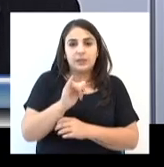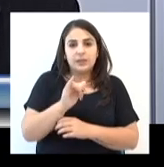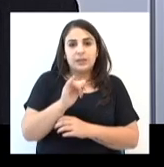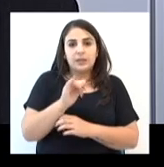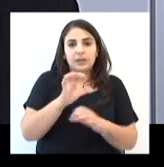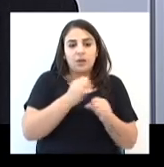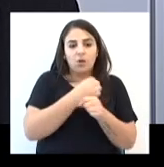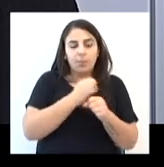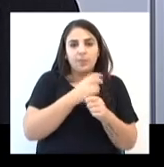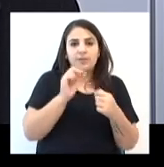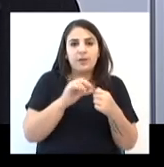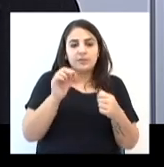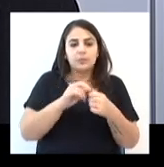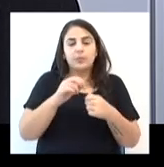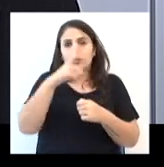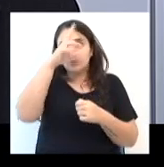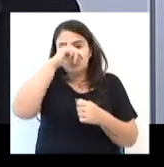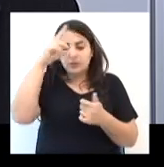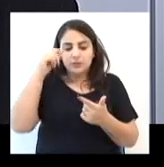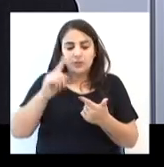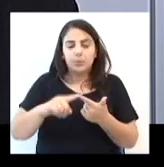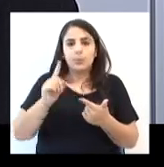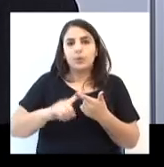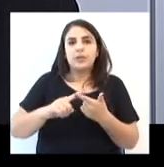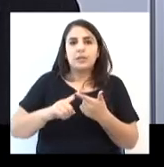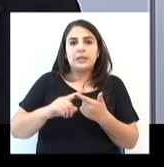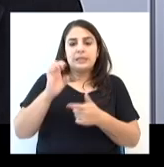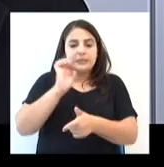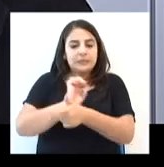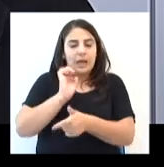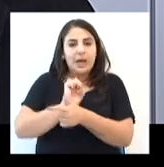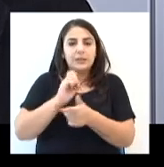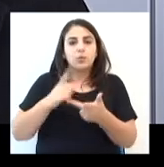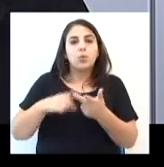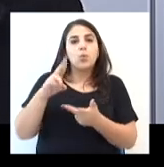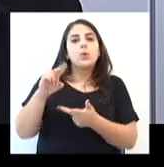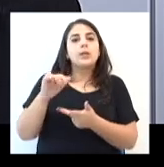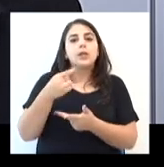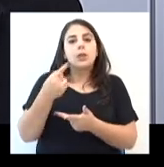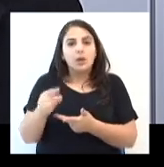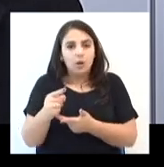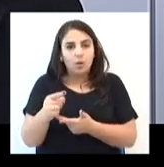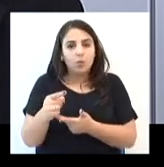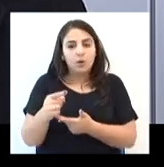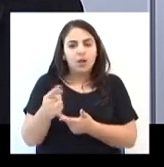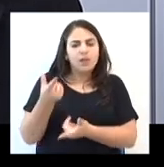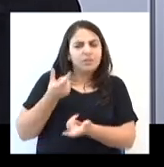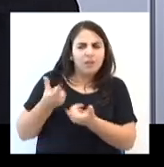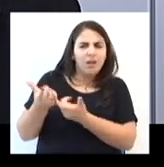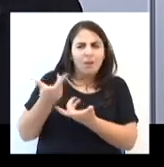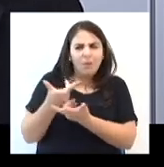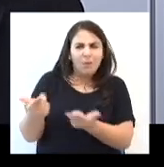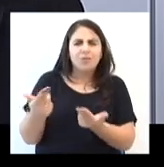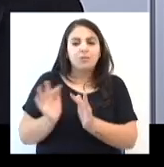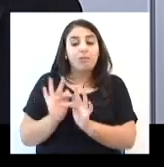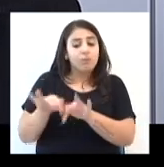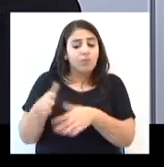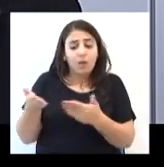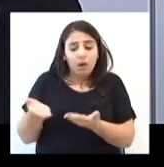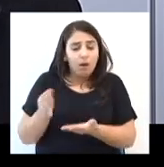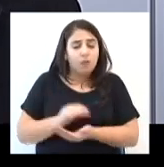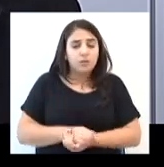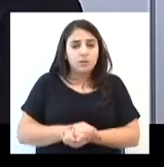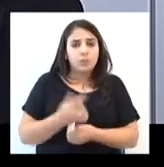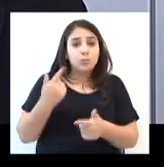pelo município, quanto pelo Estado, quanto pela União. Então, este jogo de empurra, a nosso ver, acabou por